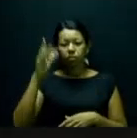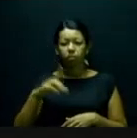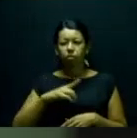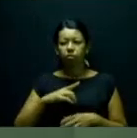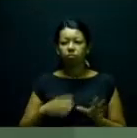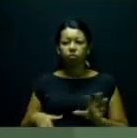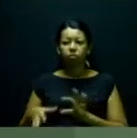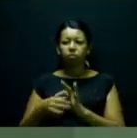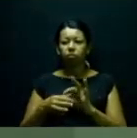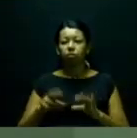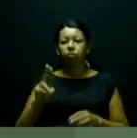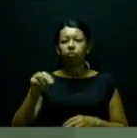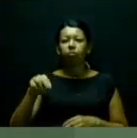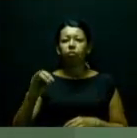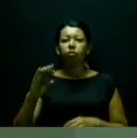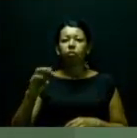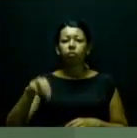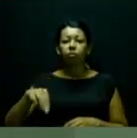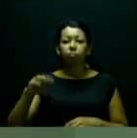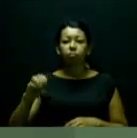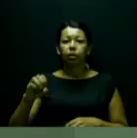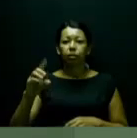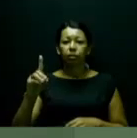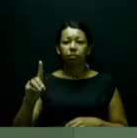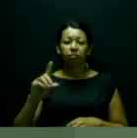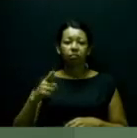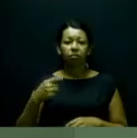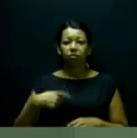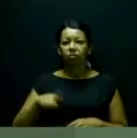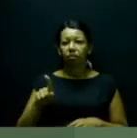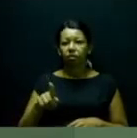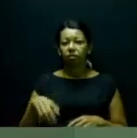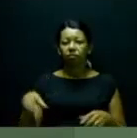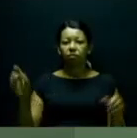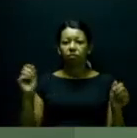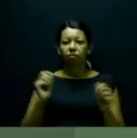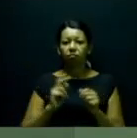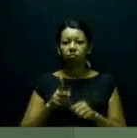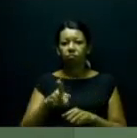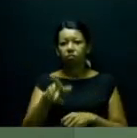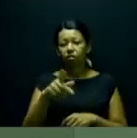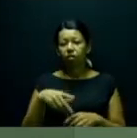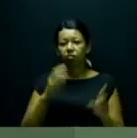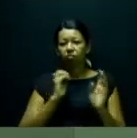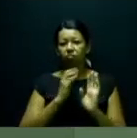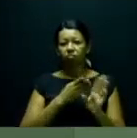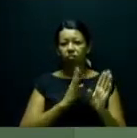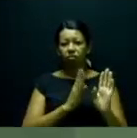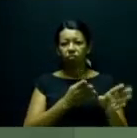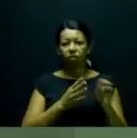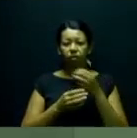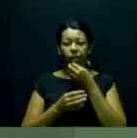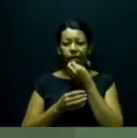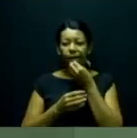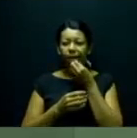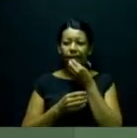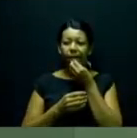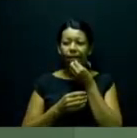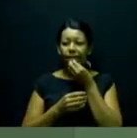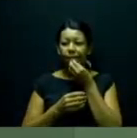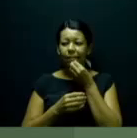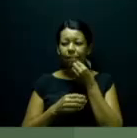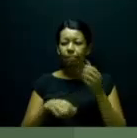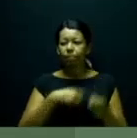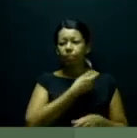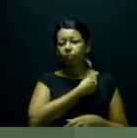do hospital público, atrás de pomada simples, sigelos, medicamentos, inclusive a legislação, é lei, né? Tem que cumprir. Mas o governo,